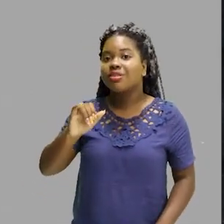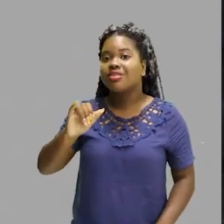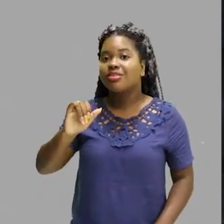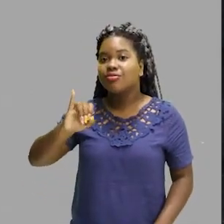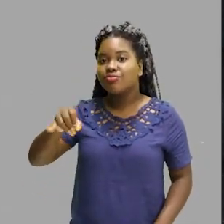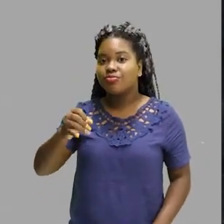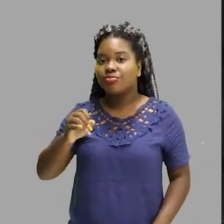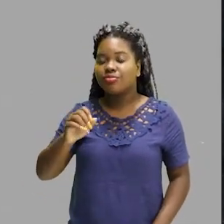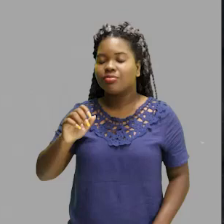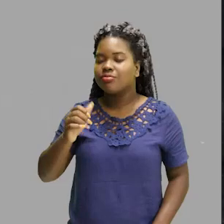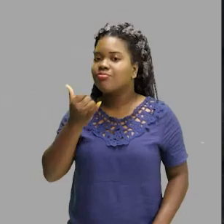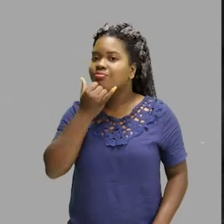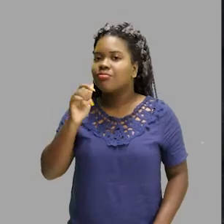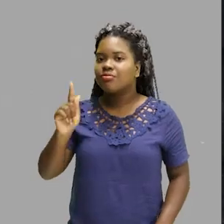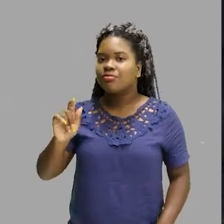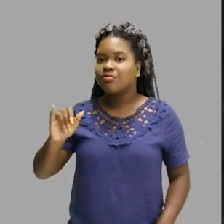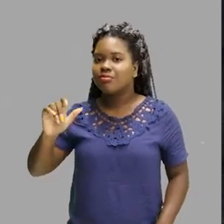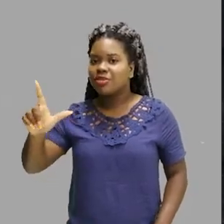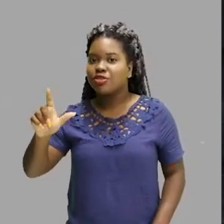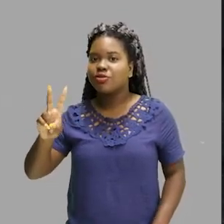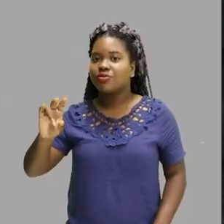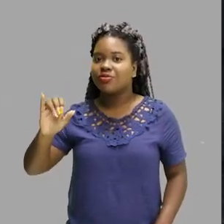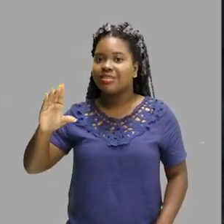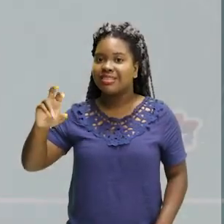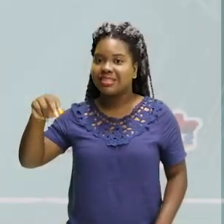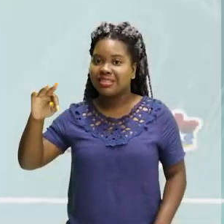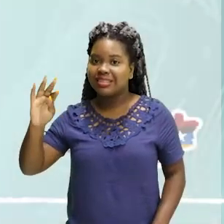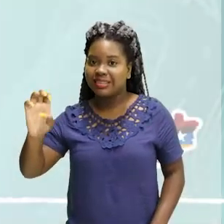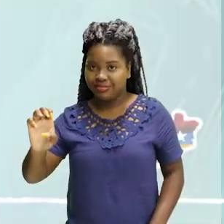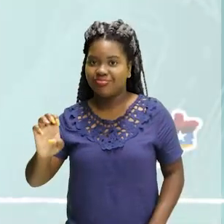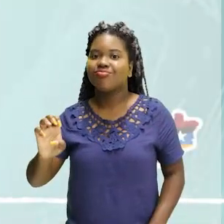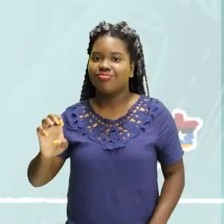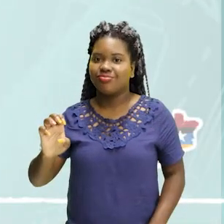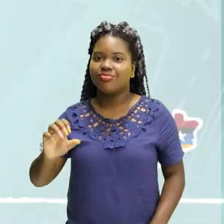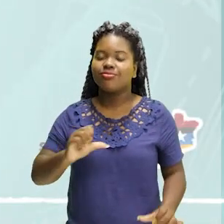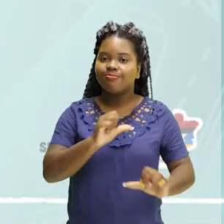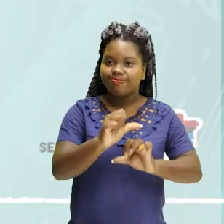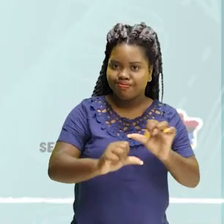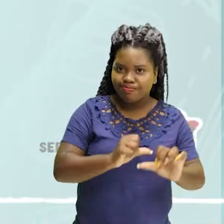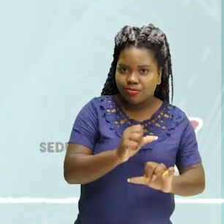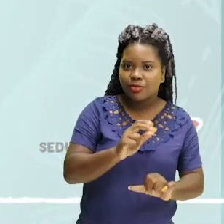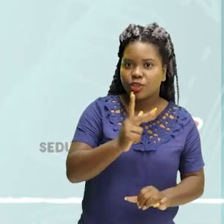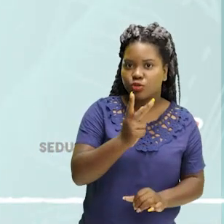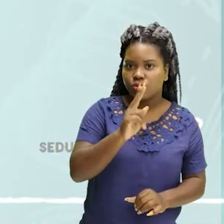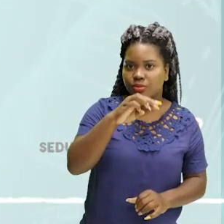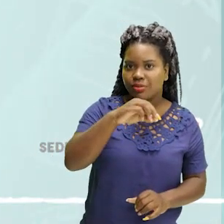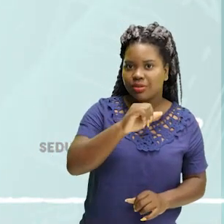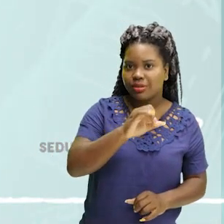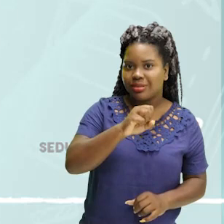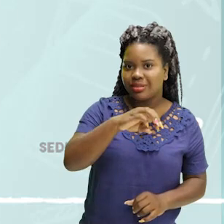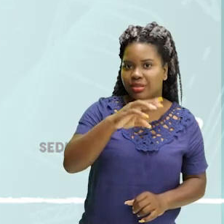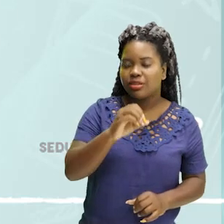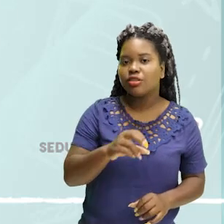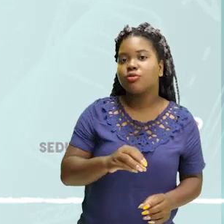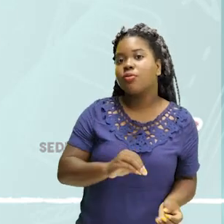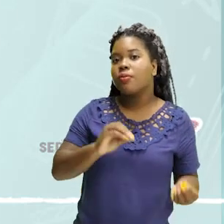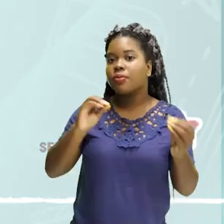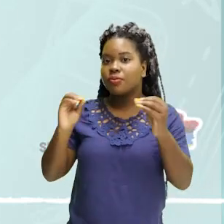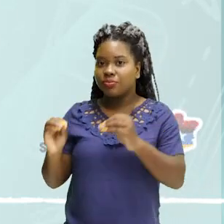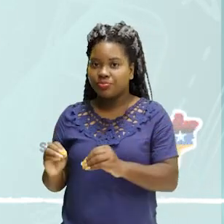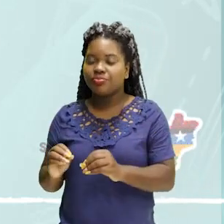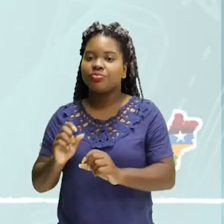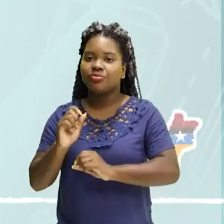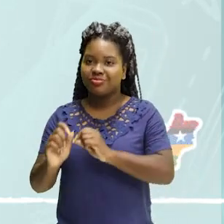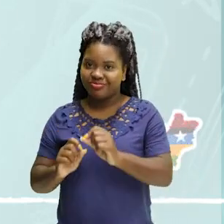trovadorismo, na entrada do humanismo, tá bom? Olha só, a princípio são ensinados dramas litúrgicos